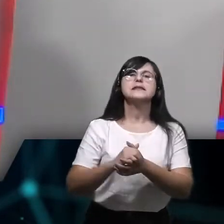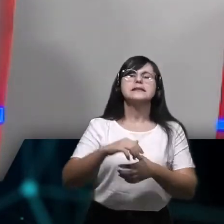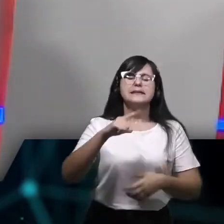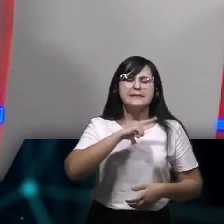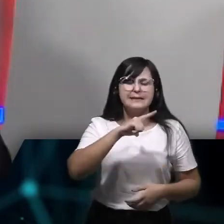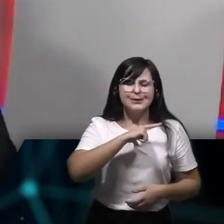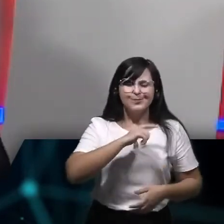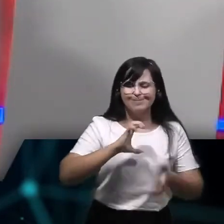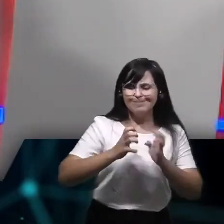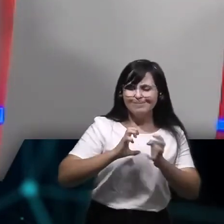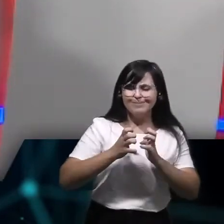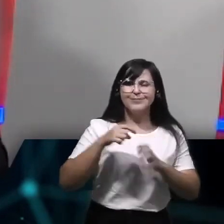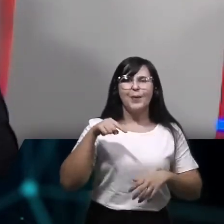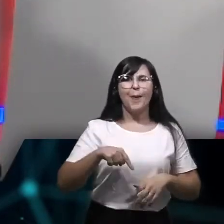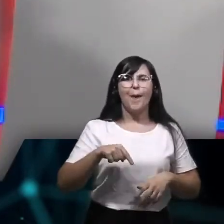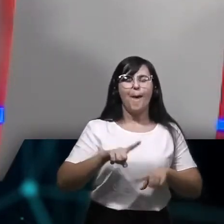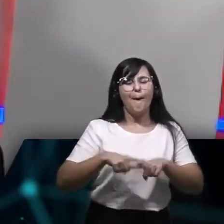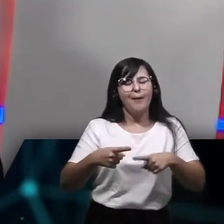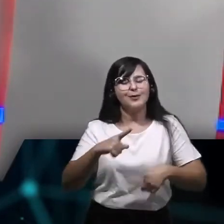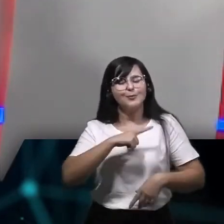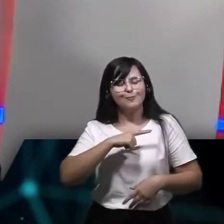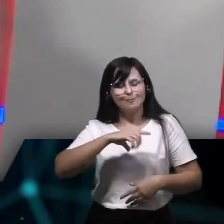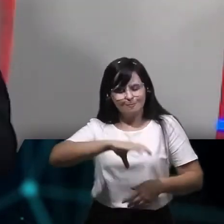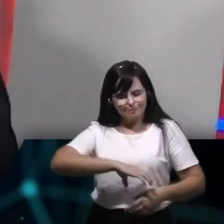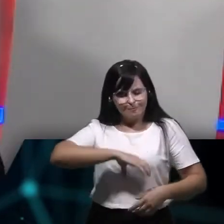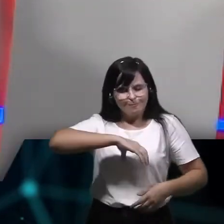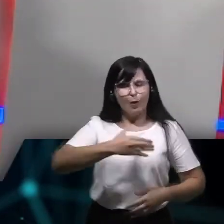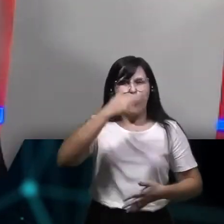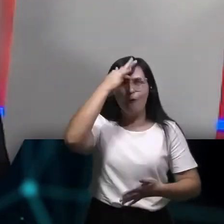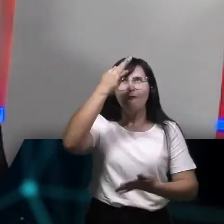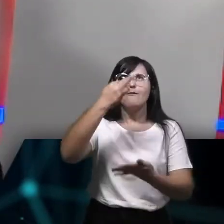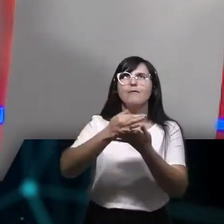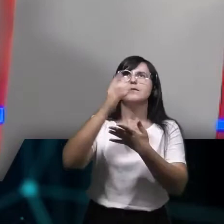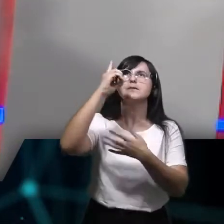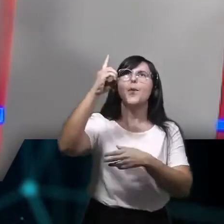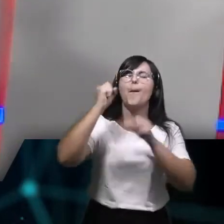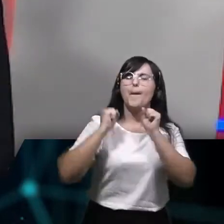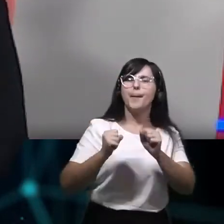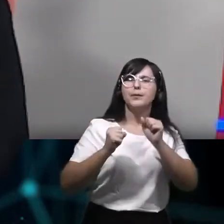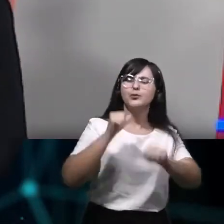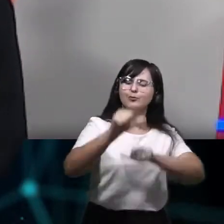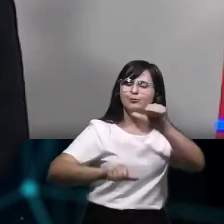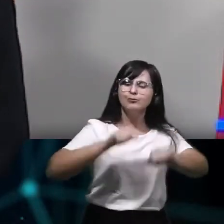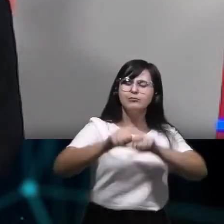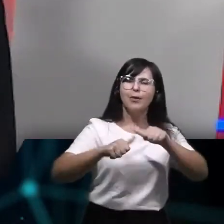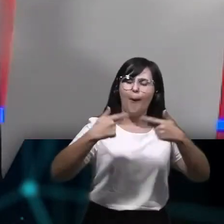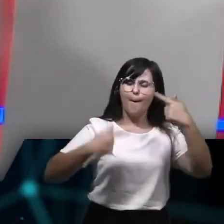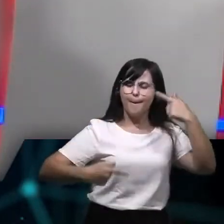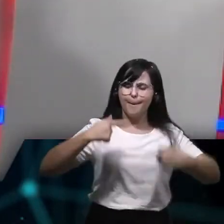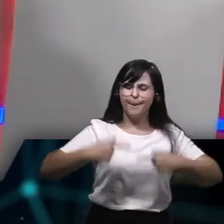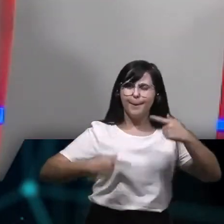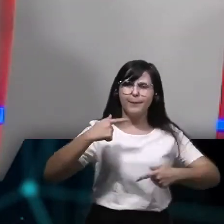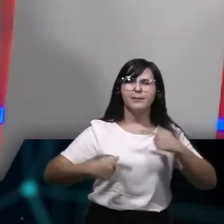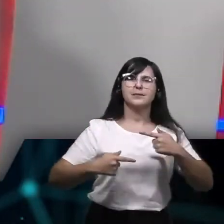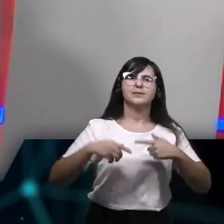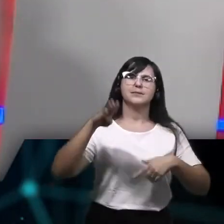fé em Deus e muita coragem para a gente mudar de fato e de verdade a política em Brejo de Amadeus, que já